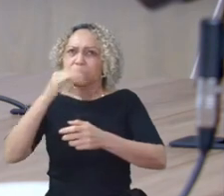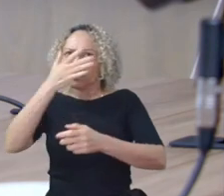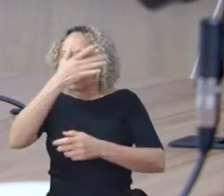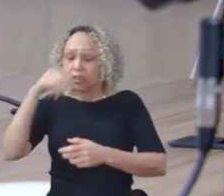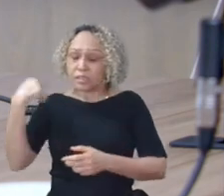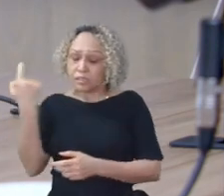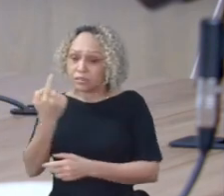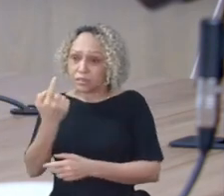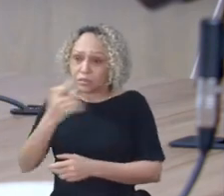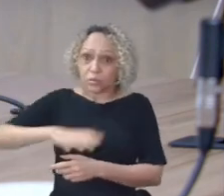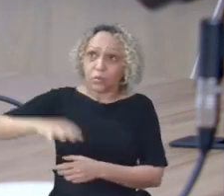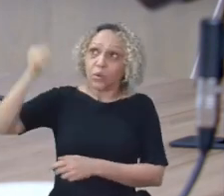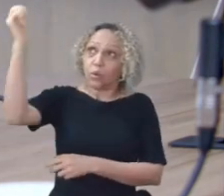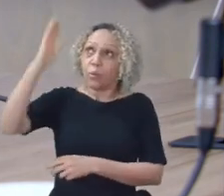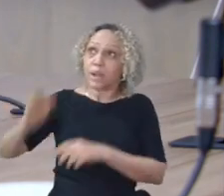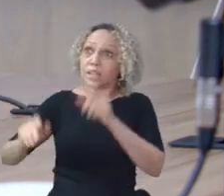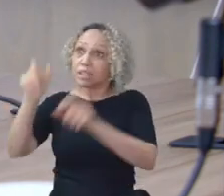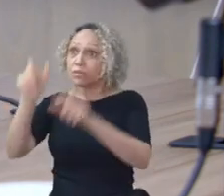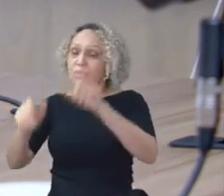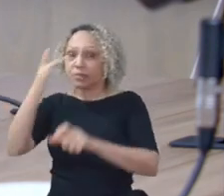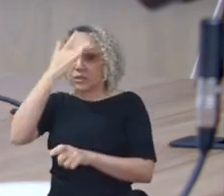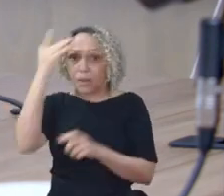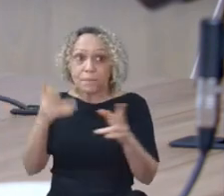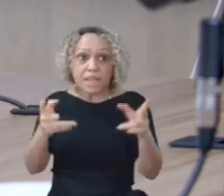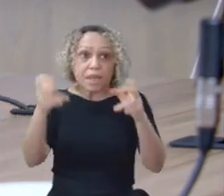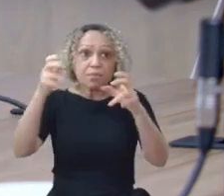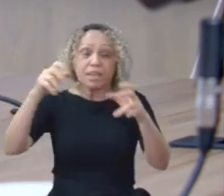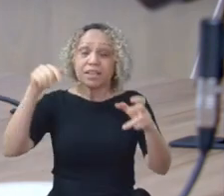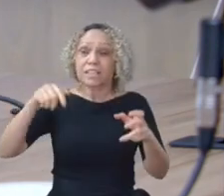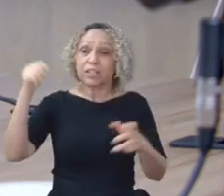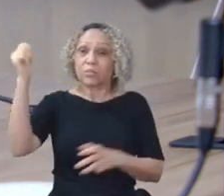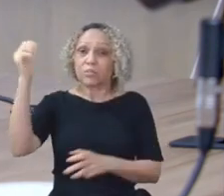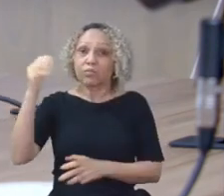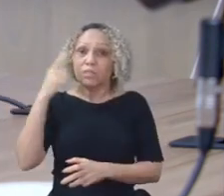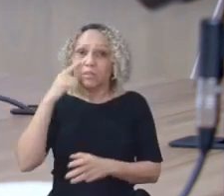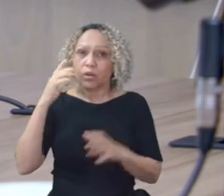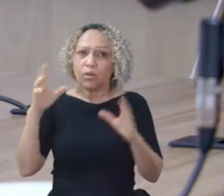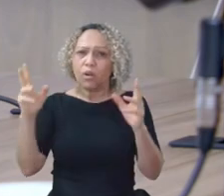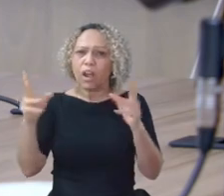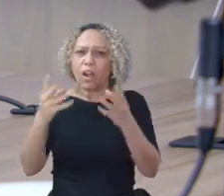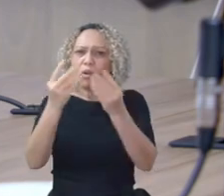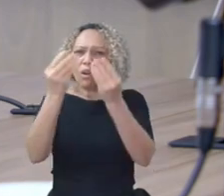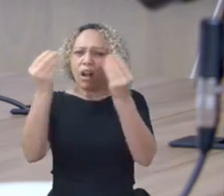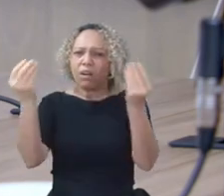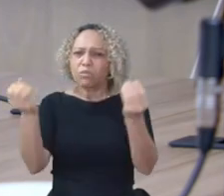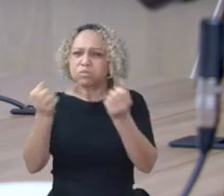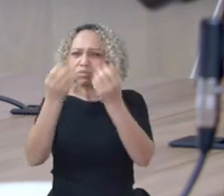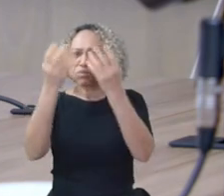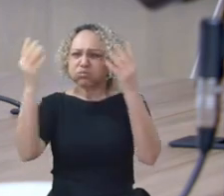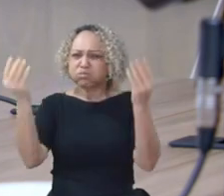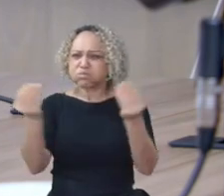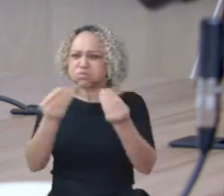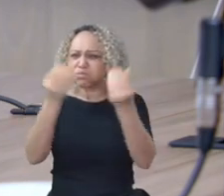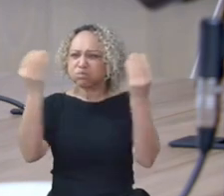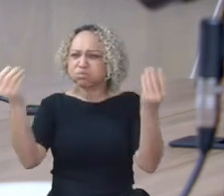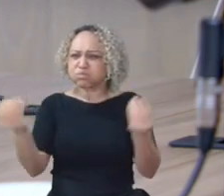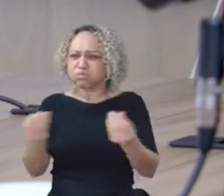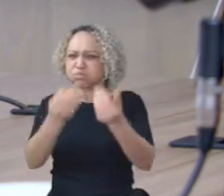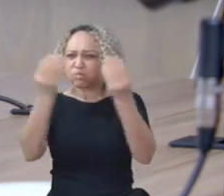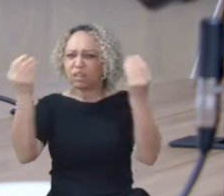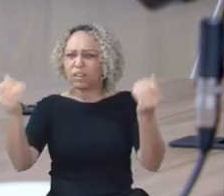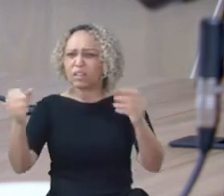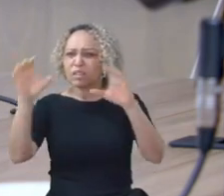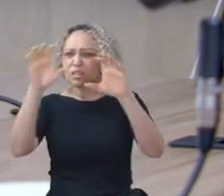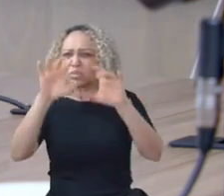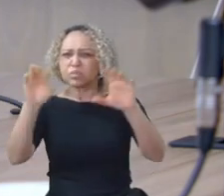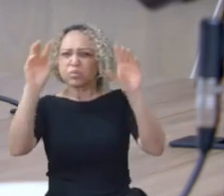observou ao longo do Brasil, né, no período. A qualidade de ar, a falta de qualidade de água, não poder mais pescar, não